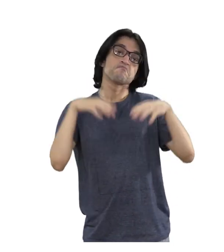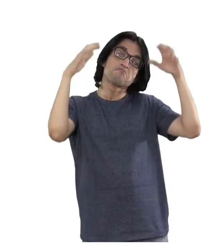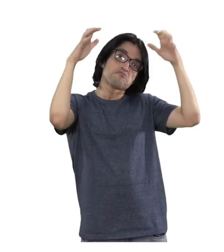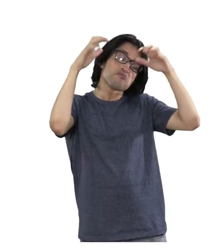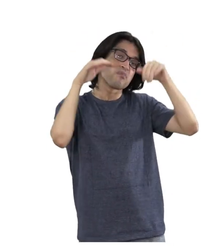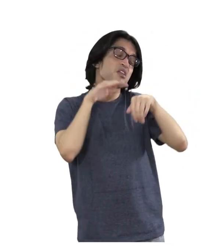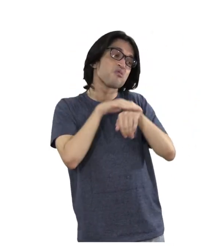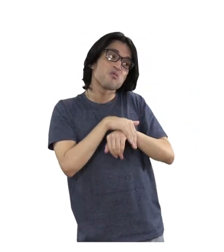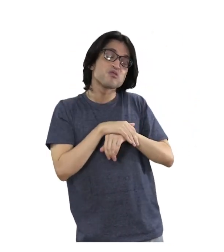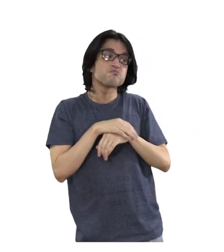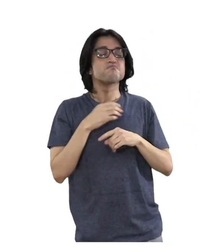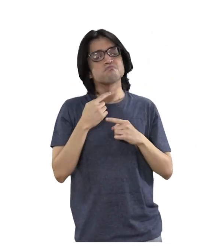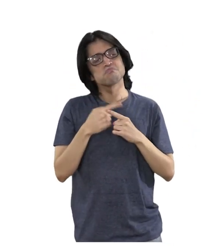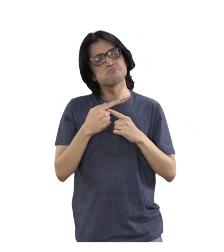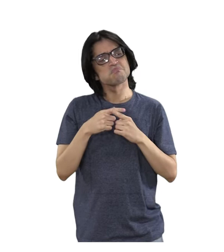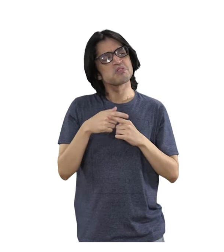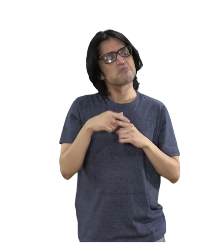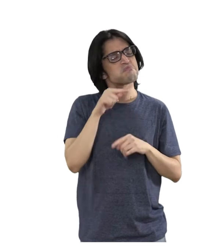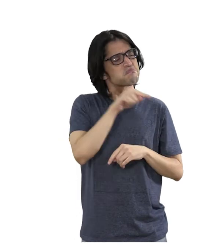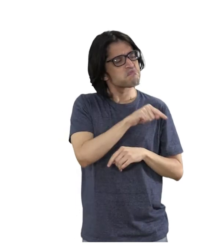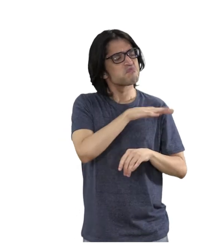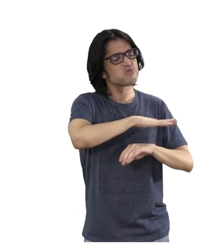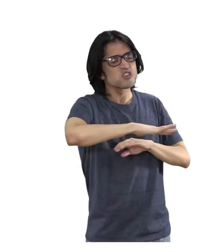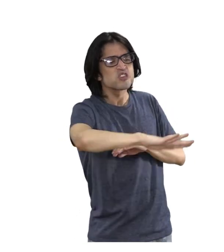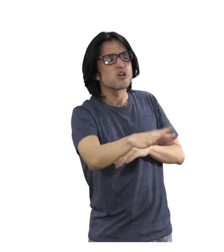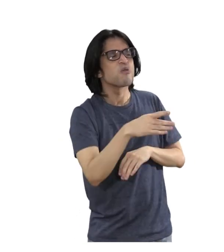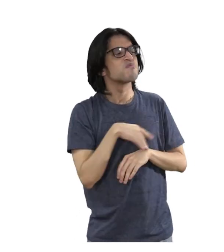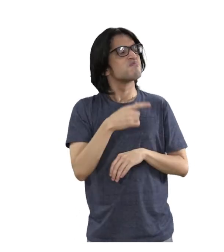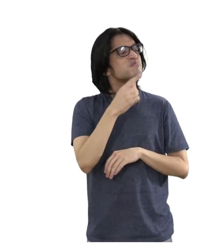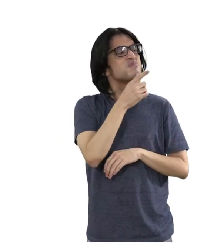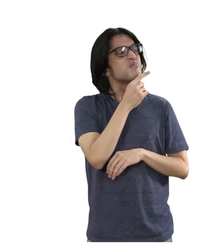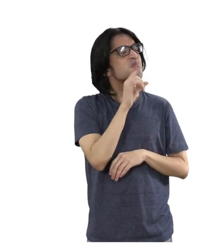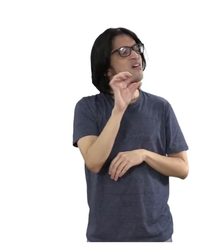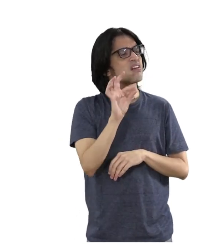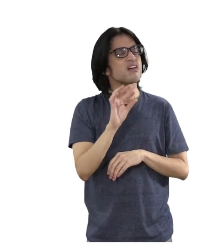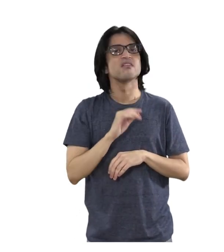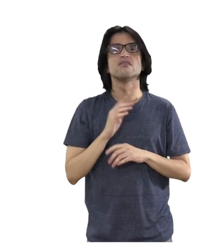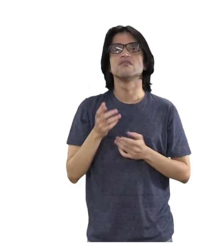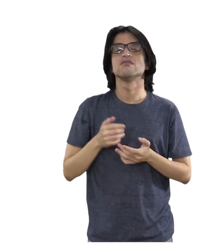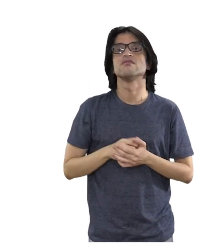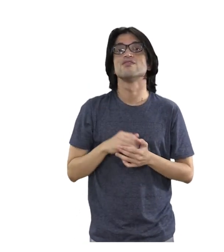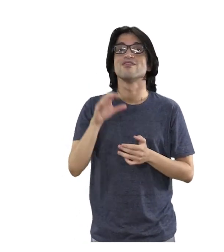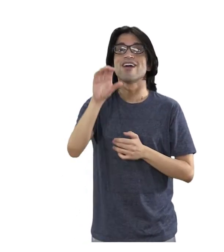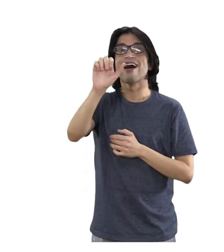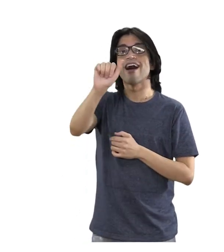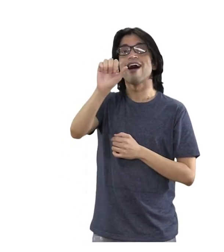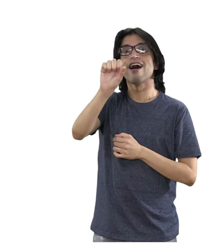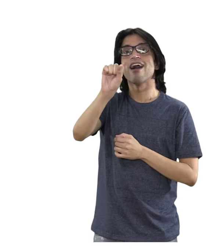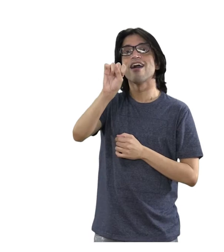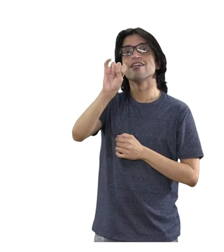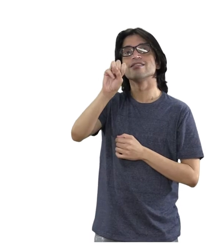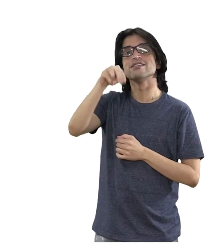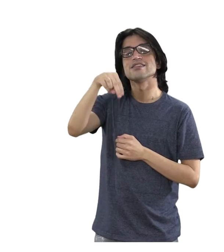está molhado. As orações assindéticas são as orações coordenadas que não são introduzidas